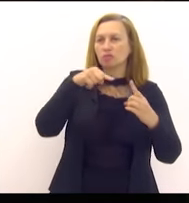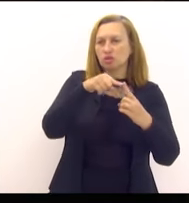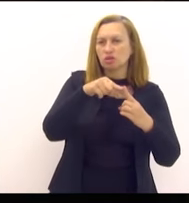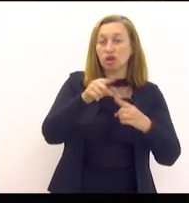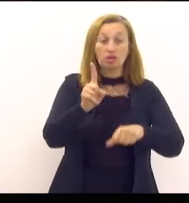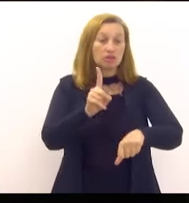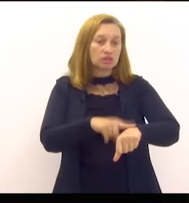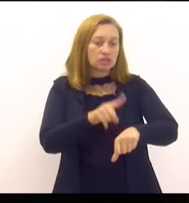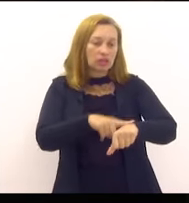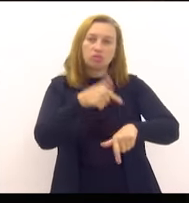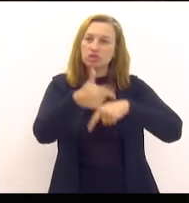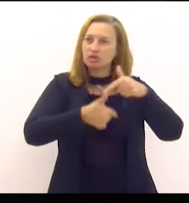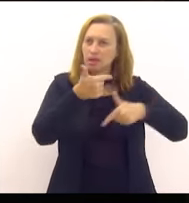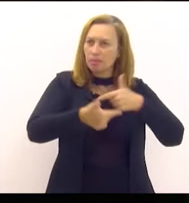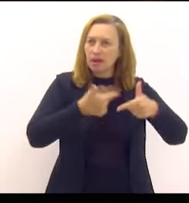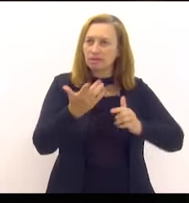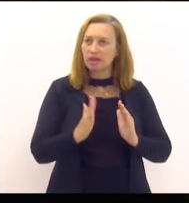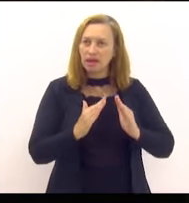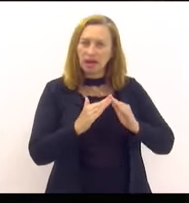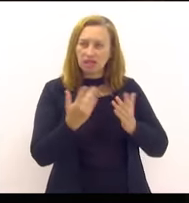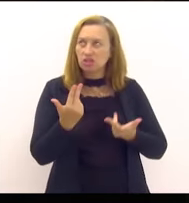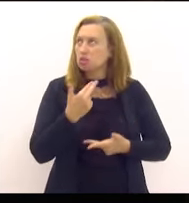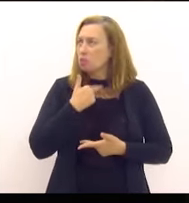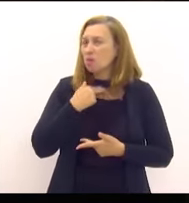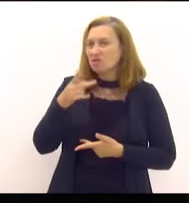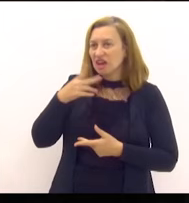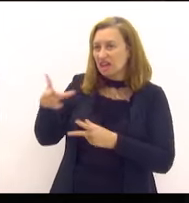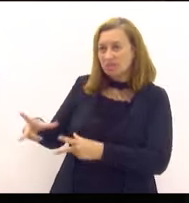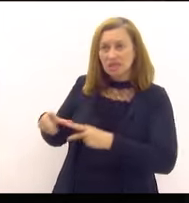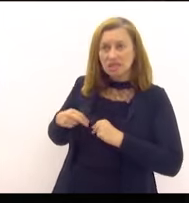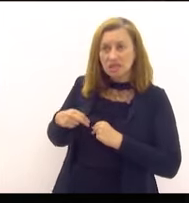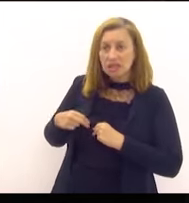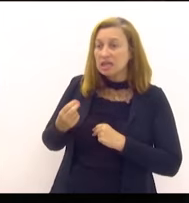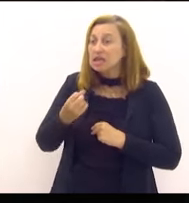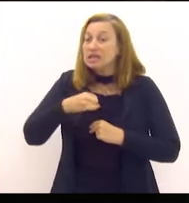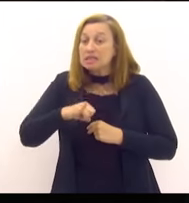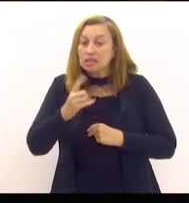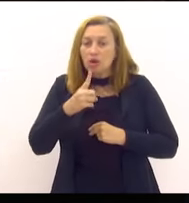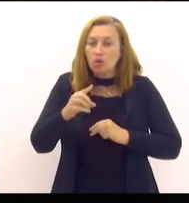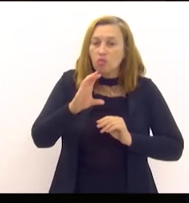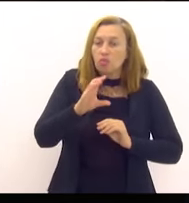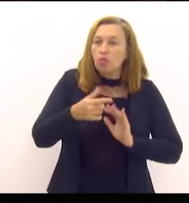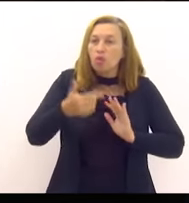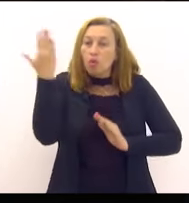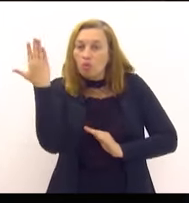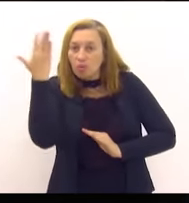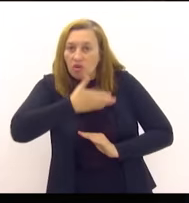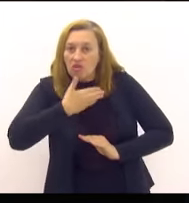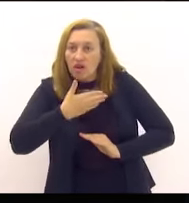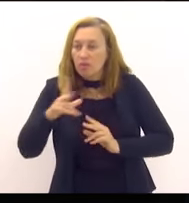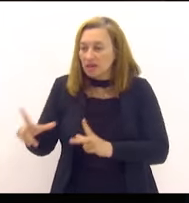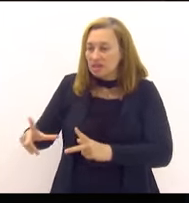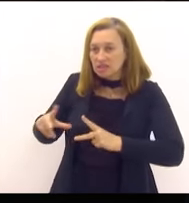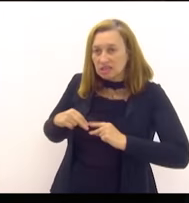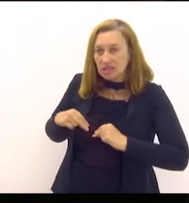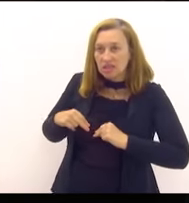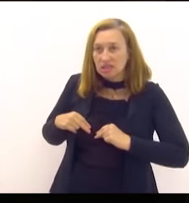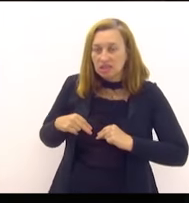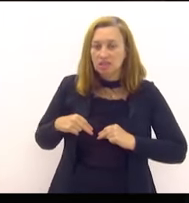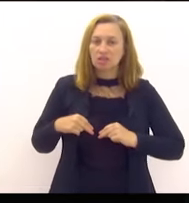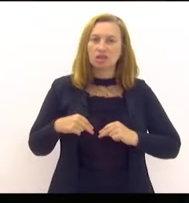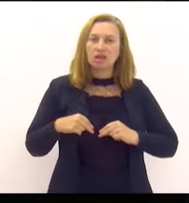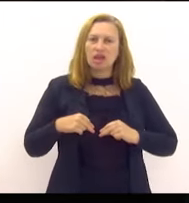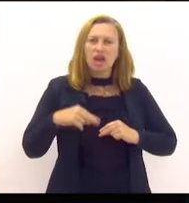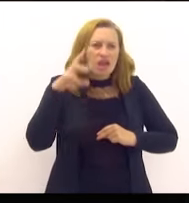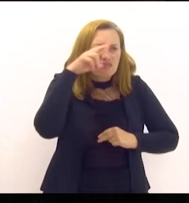de serviço. Não pode falar de merecimento sem dizer o que é merecimento. É participação em crimes